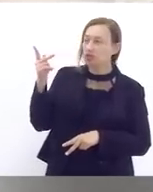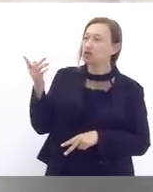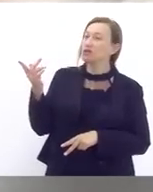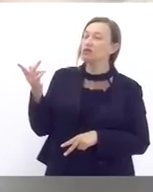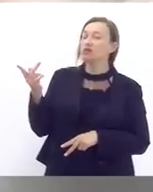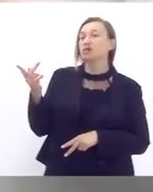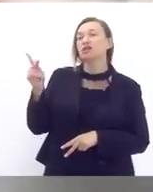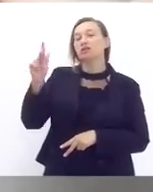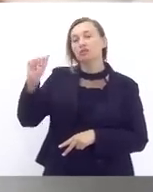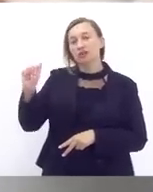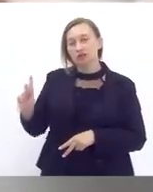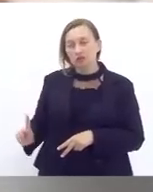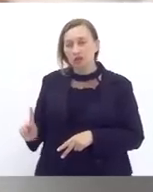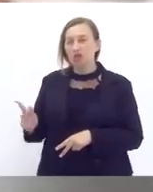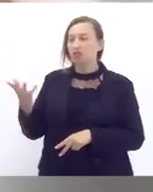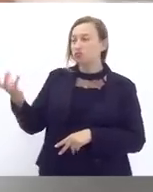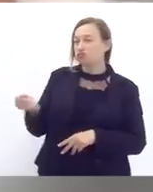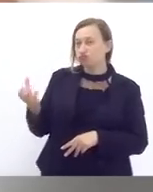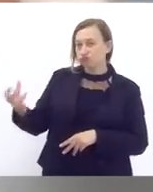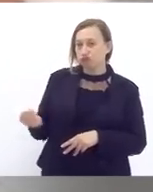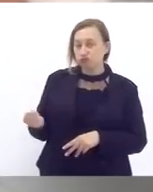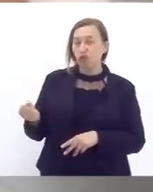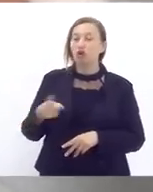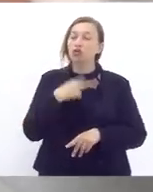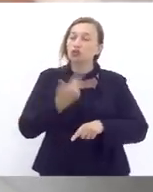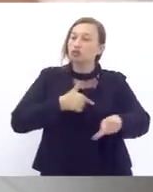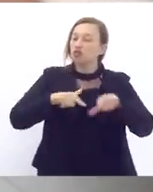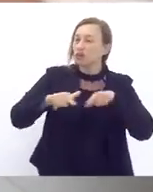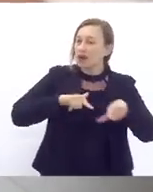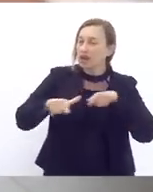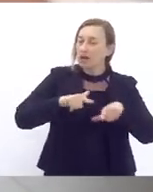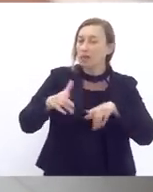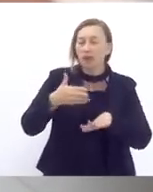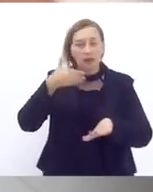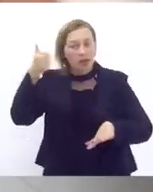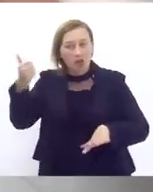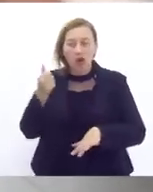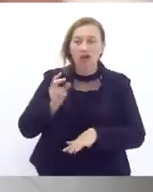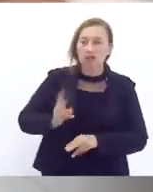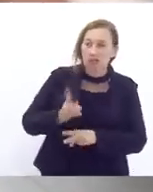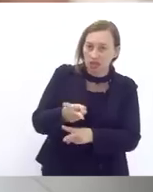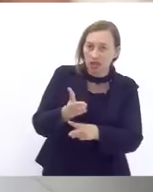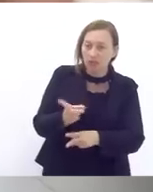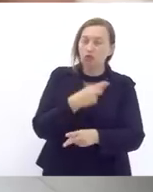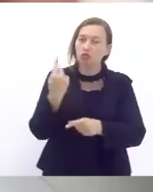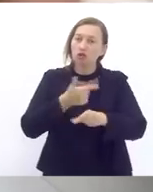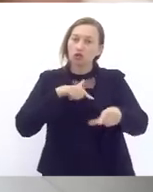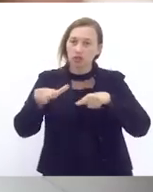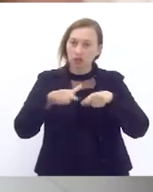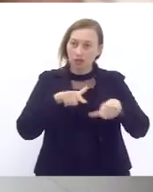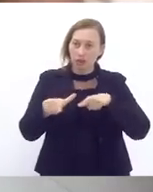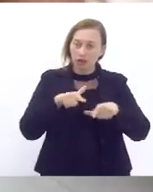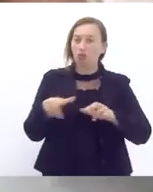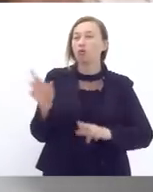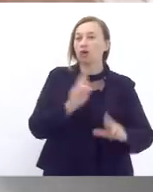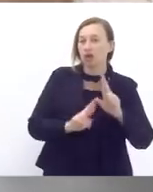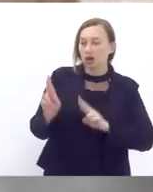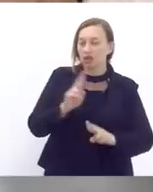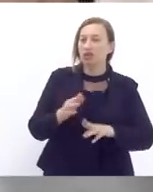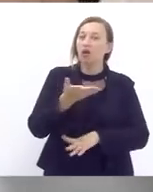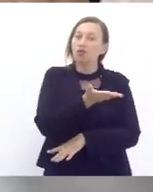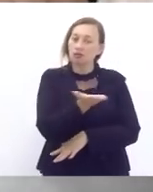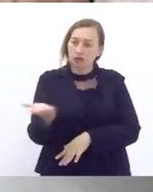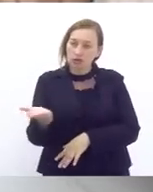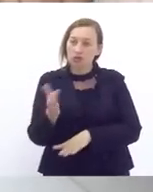e que a gente vem trabalhando de uma forma para melhorar sempre o nosso trabalho em relação a